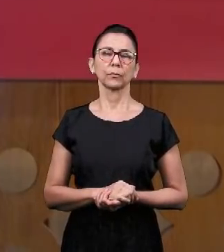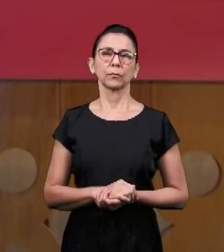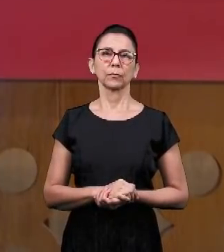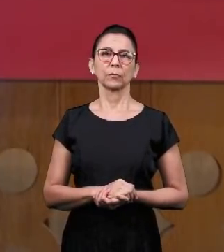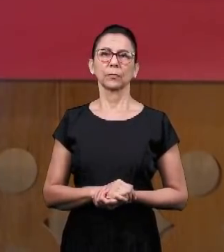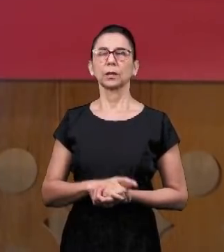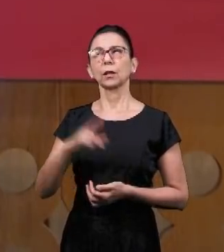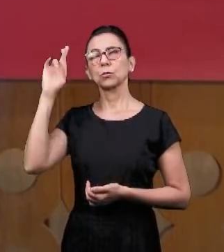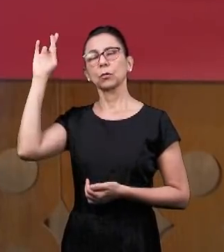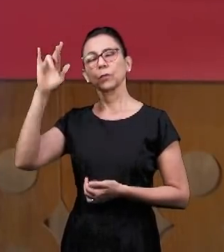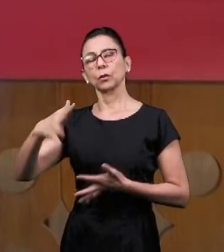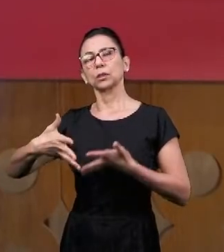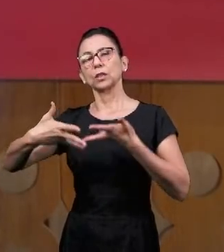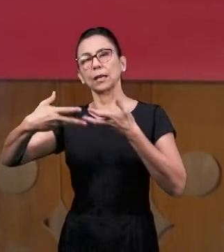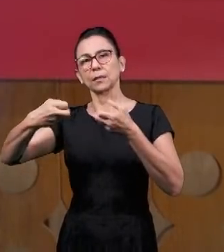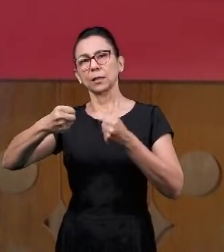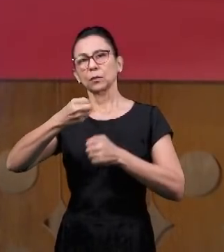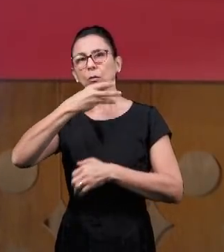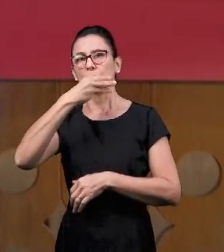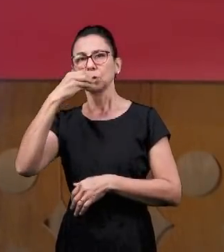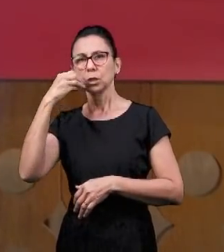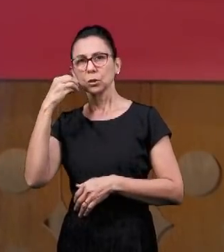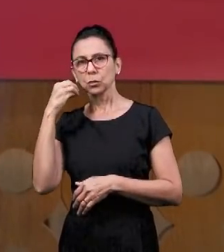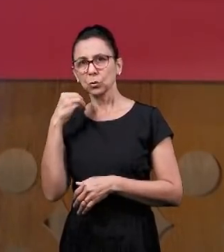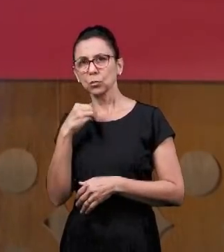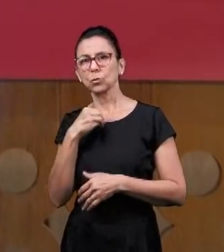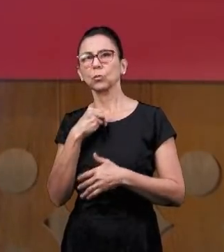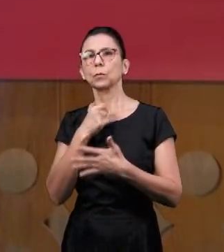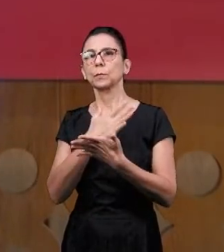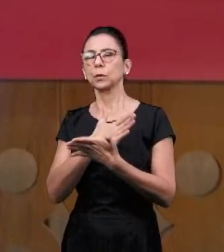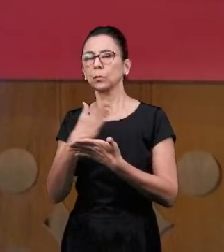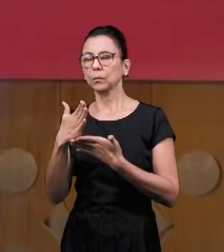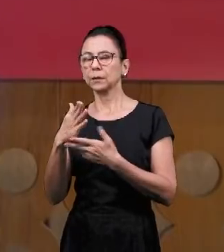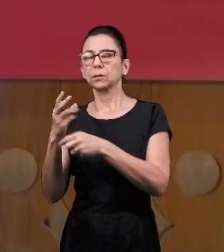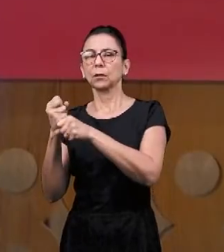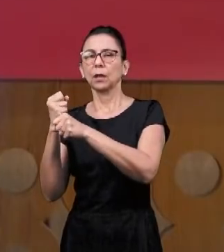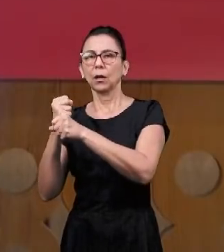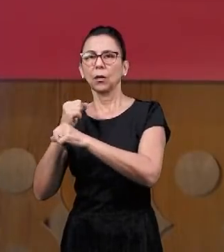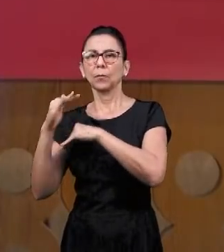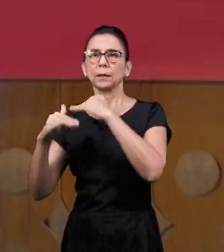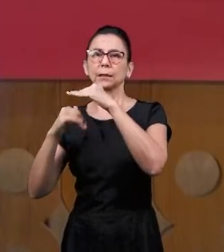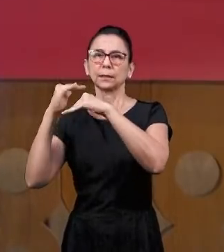conheço gente nessa obra aqui que para discernir um versículo do livro de Apocalipse, jejuou 48 horas.